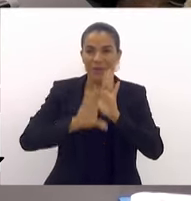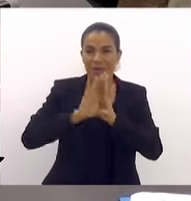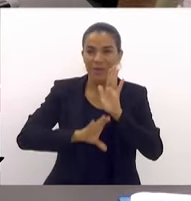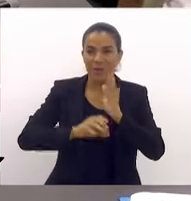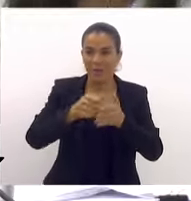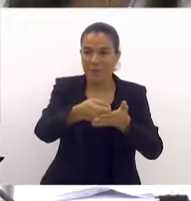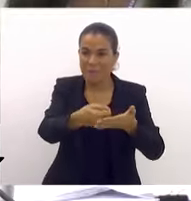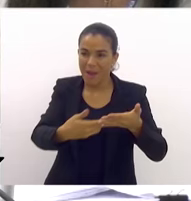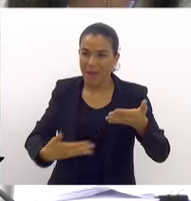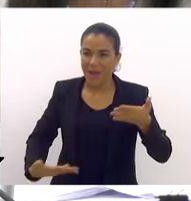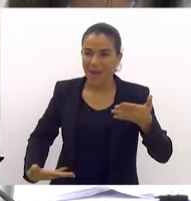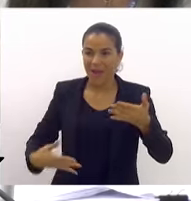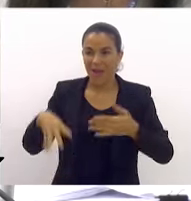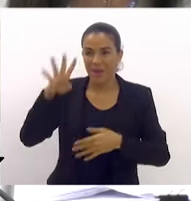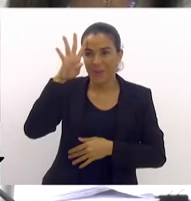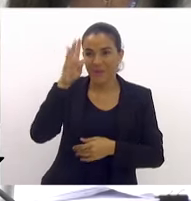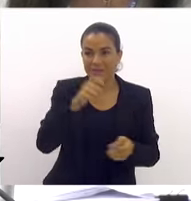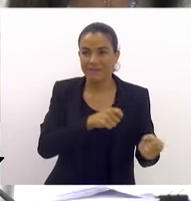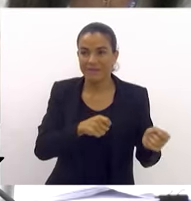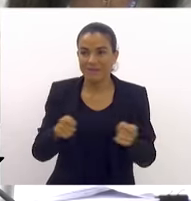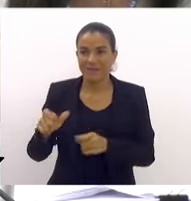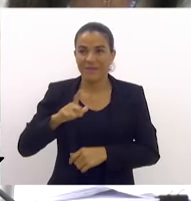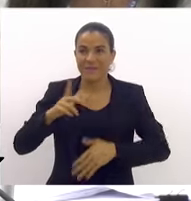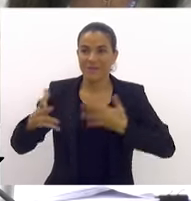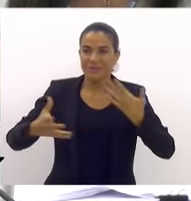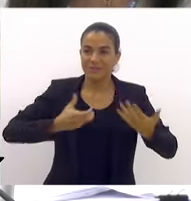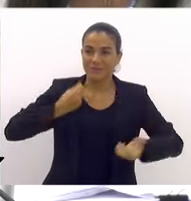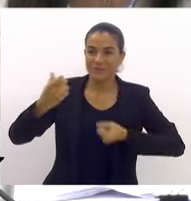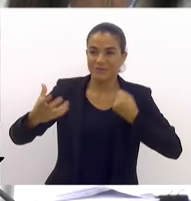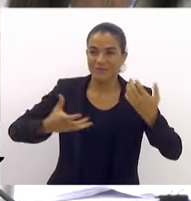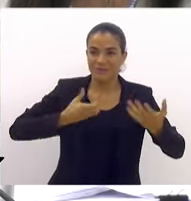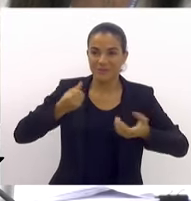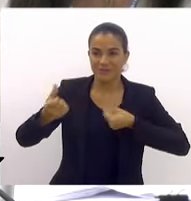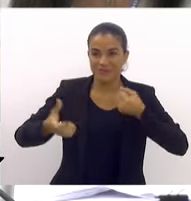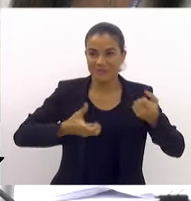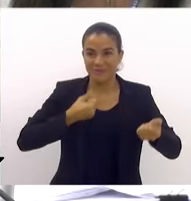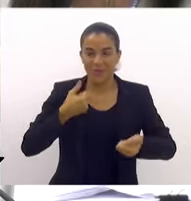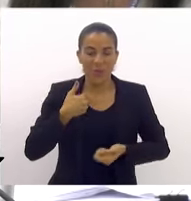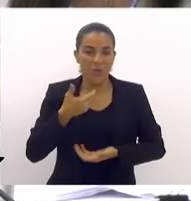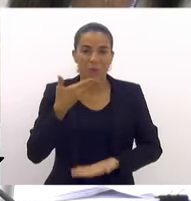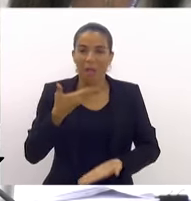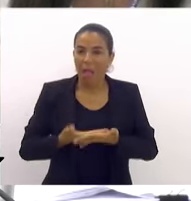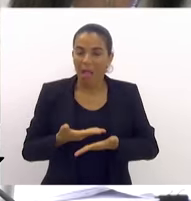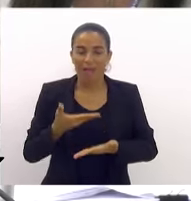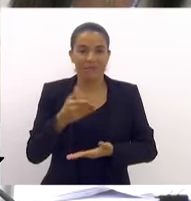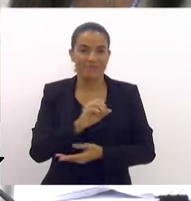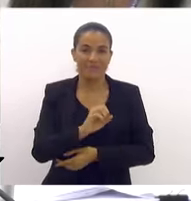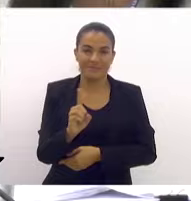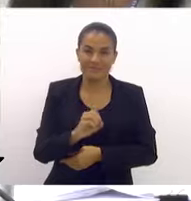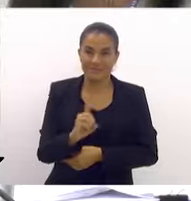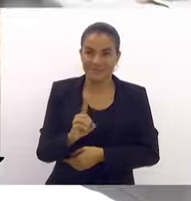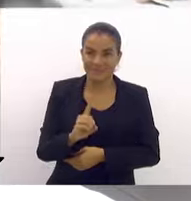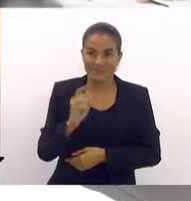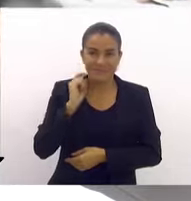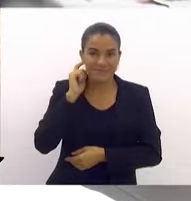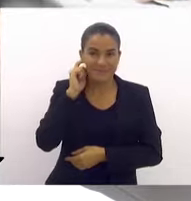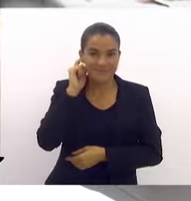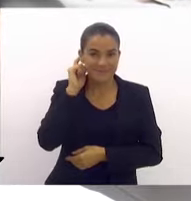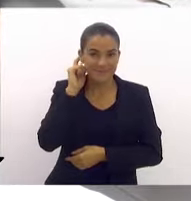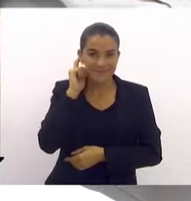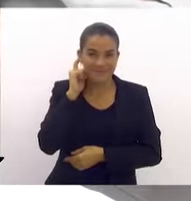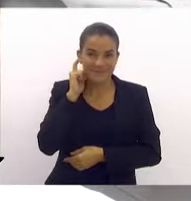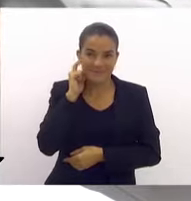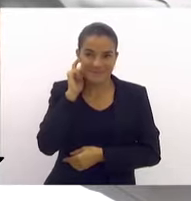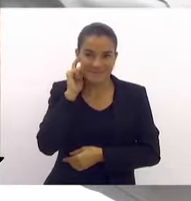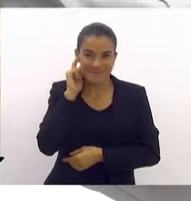Toda quarta-feira tem uma surpresa. É por isso que eu disse. Não iria me surpreender se ele tivesse. É o único sentido. Ponto que estava